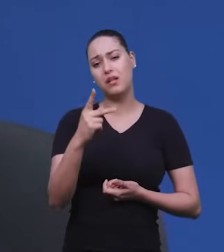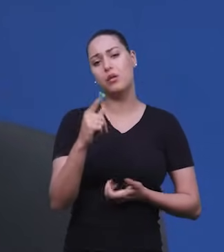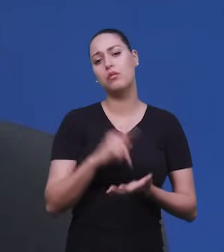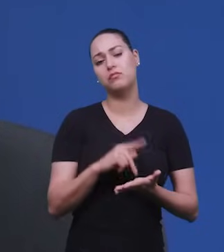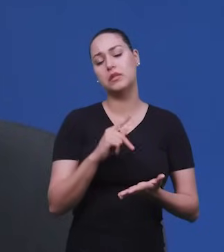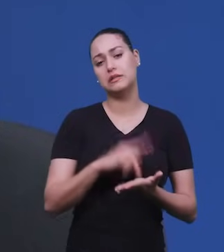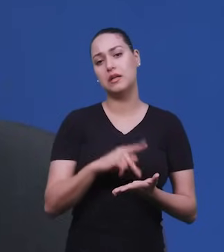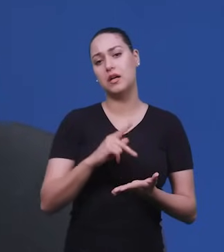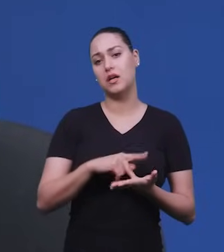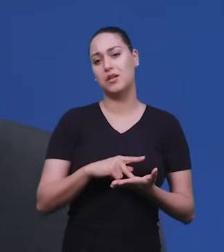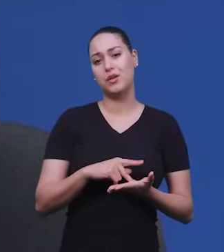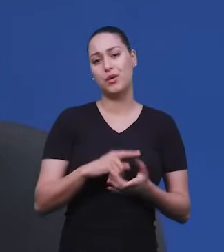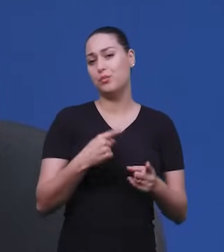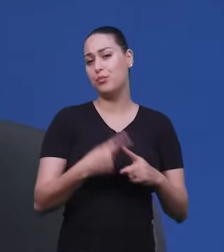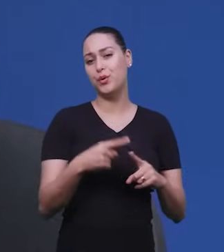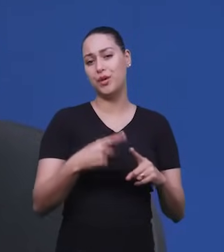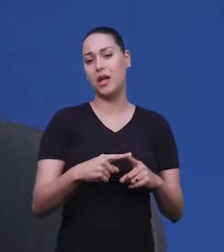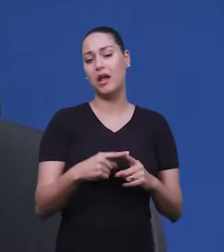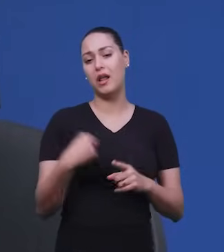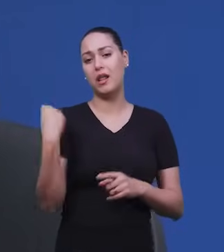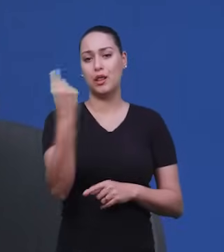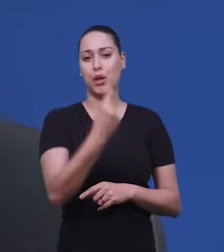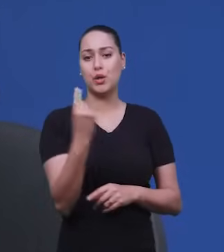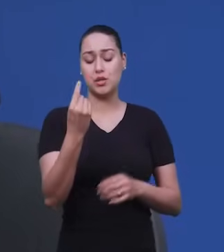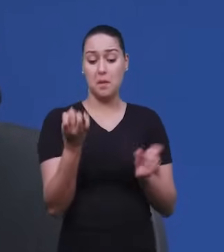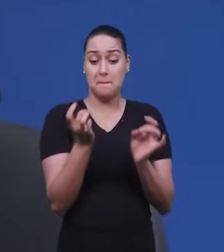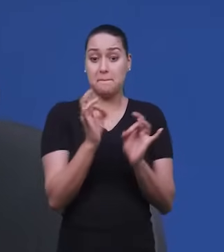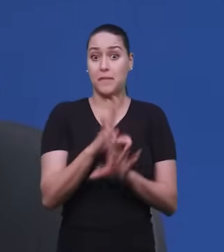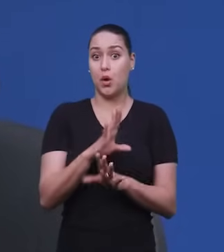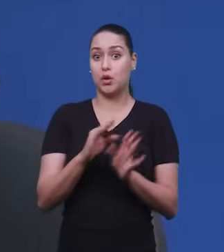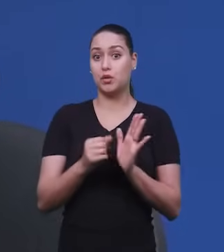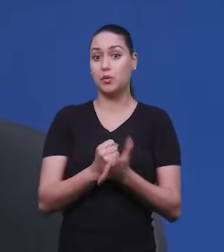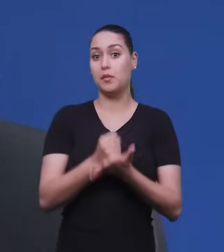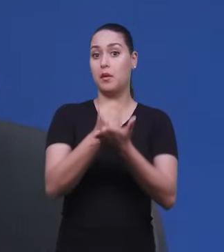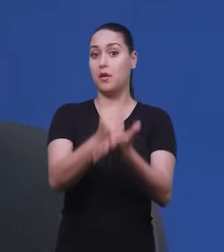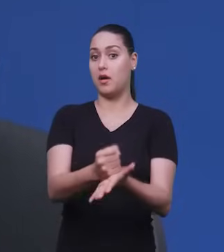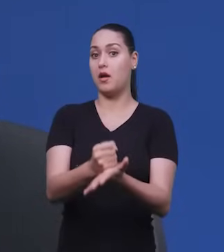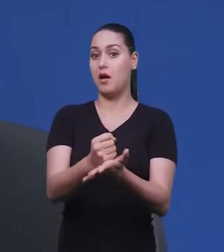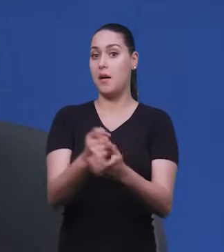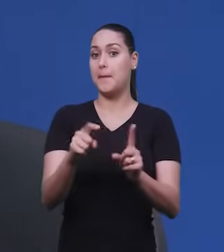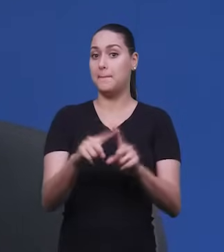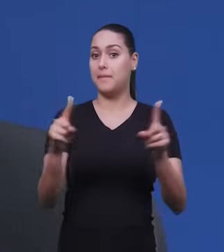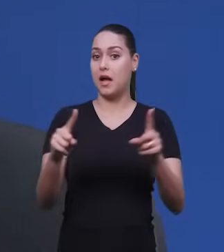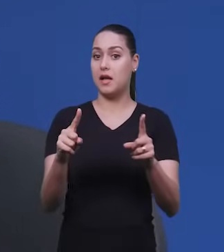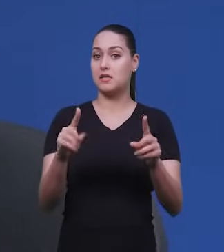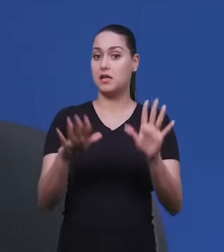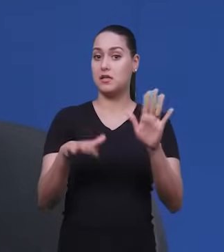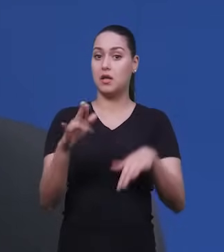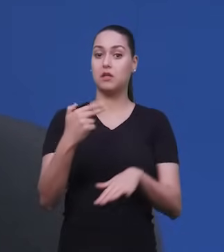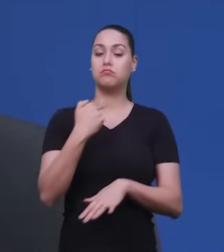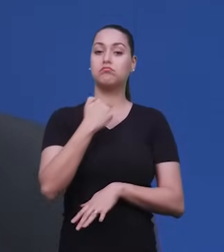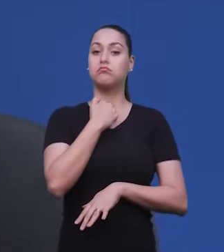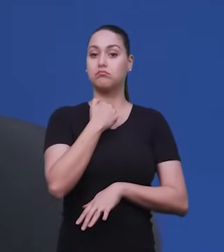né, que não há má vontade em atender, mas só para saber que às vezes está ocupando o lugar de alguém que está